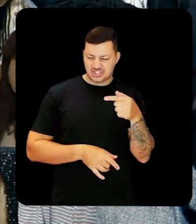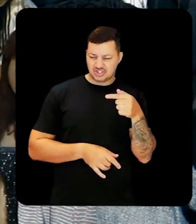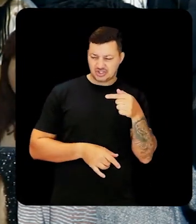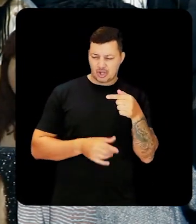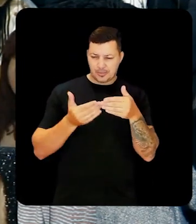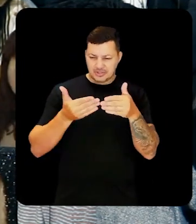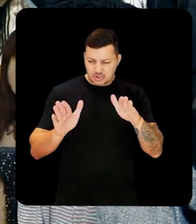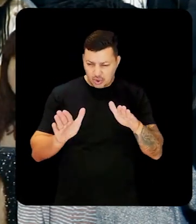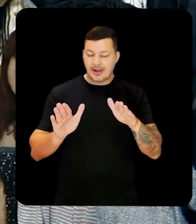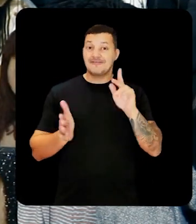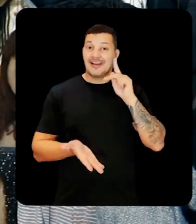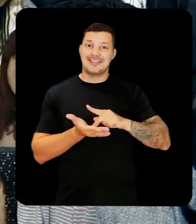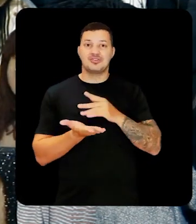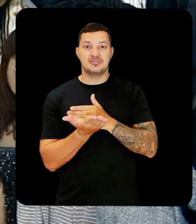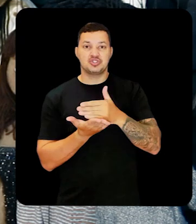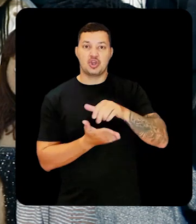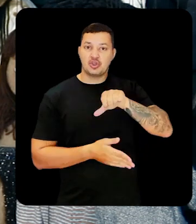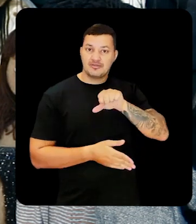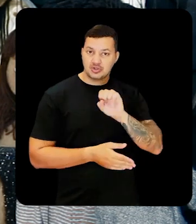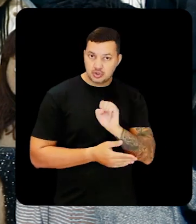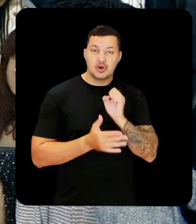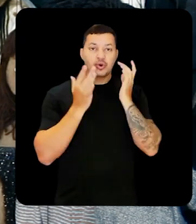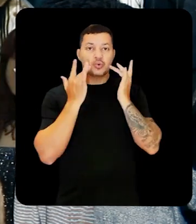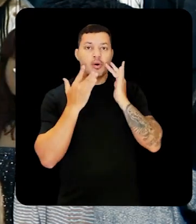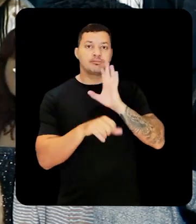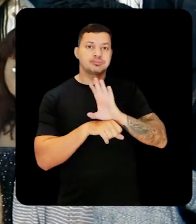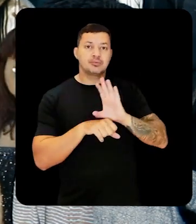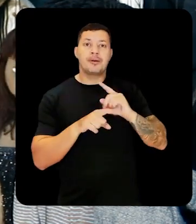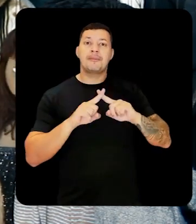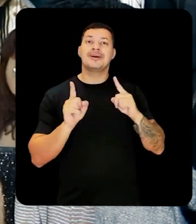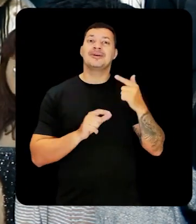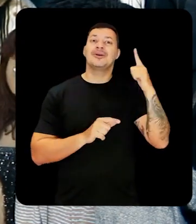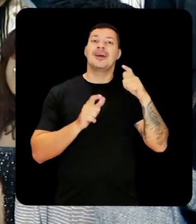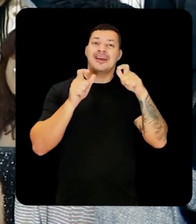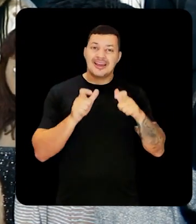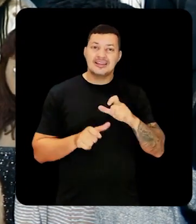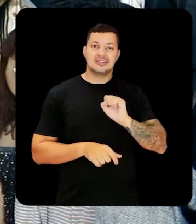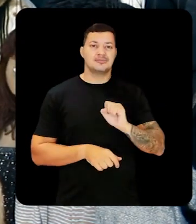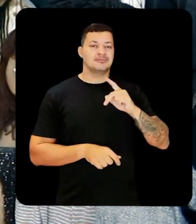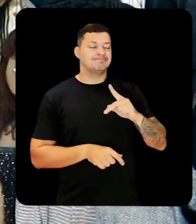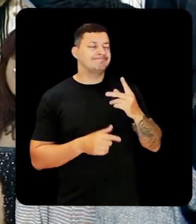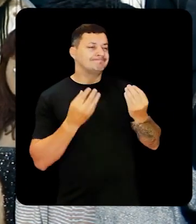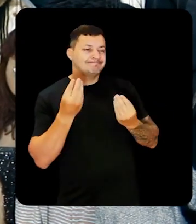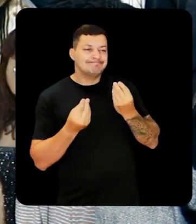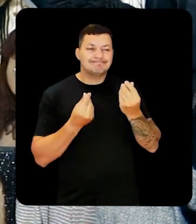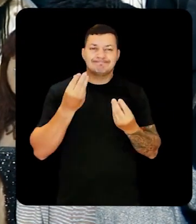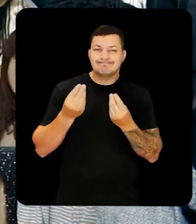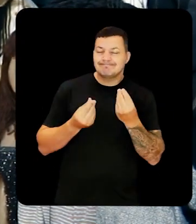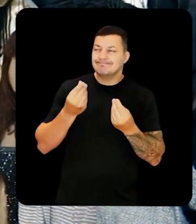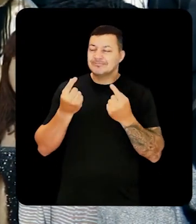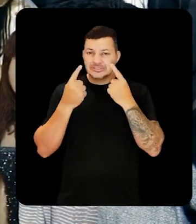teatro inaugurou, em 98 a gente começou o curso de iniciação teatral. A maioria era São Pedro. E eu comecei a ficar